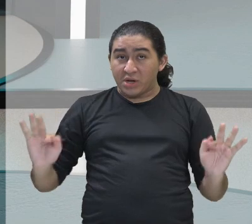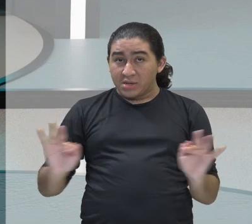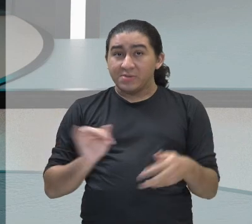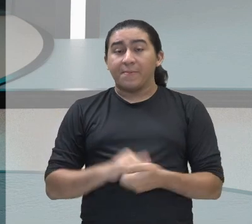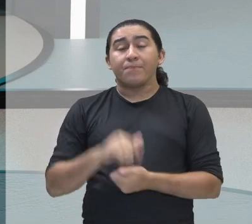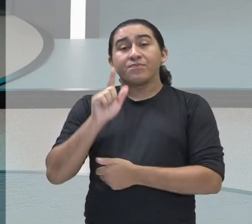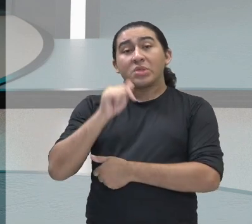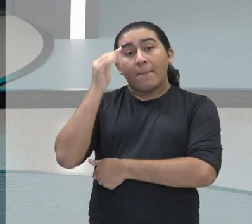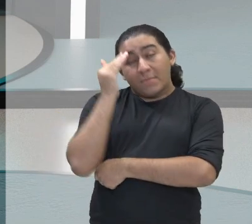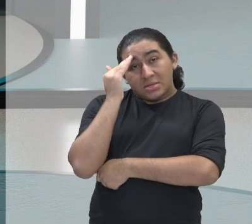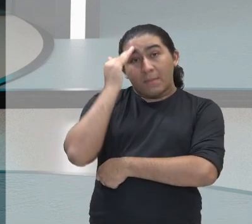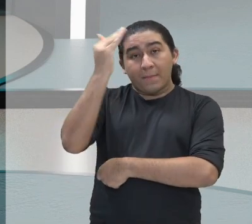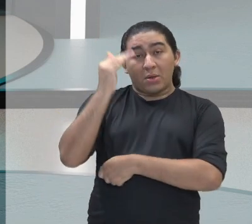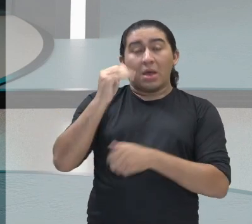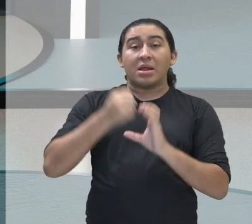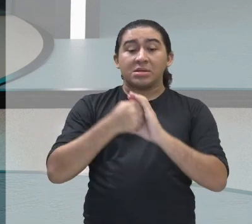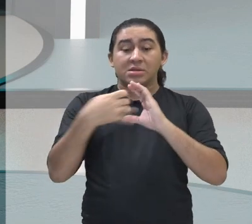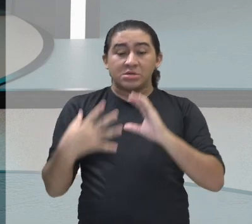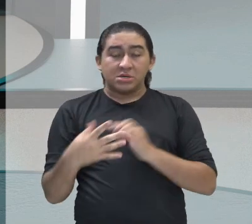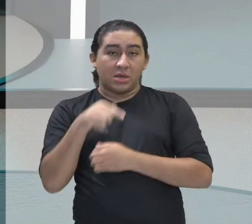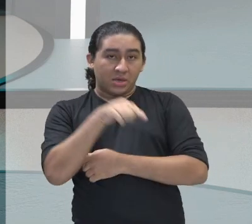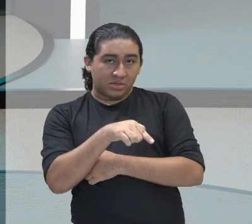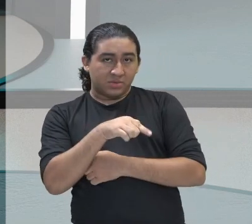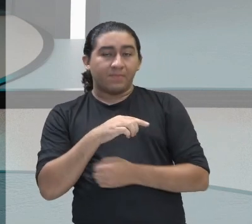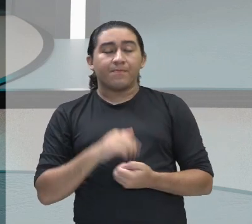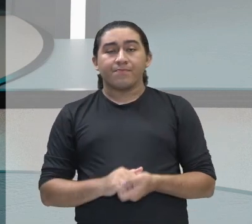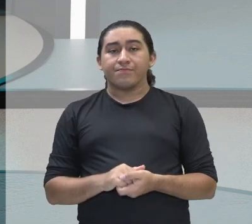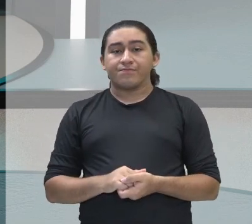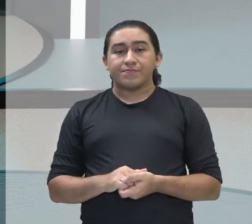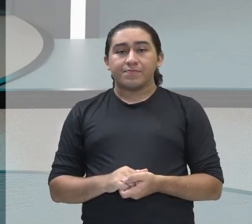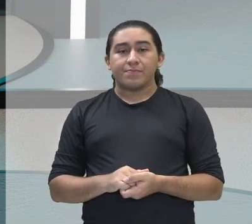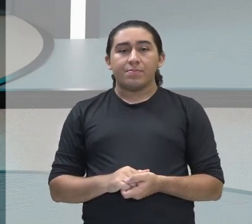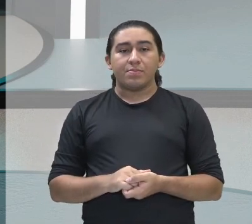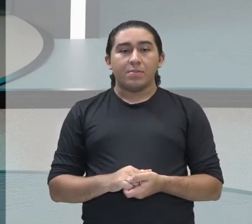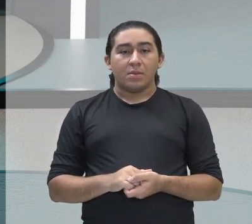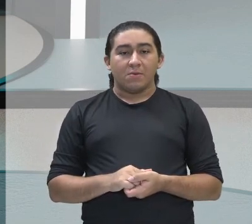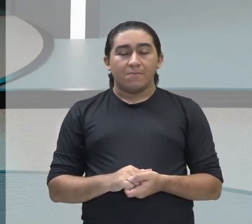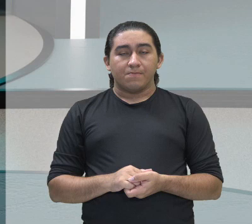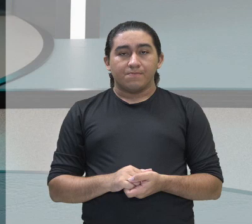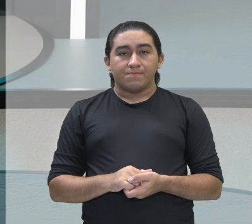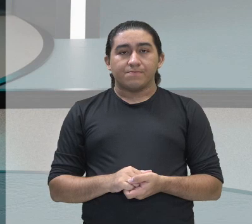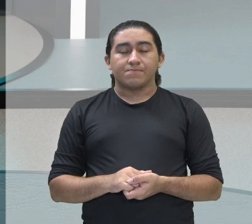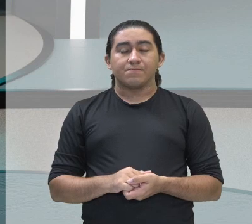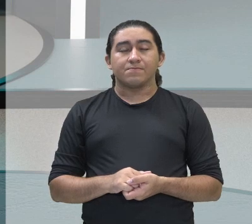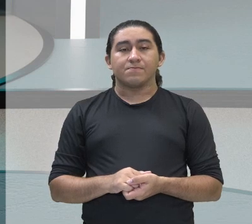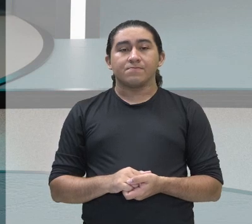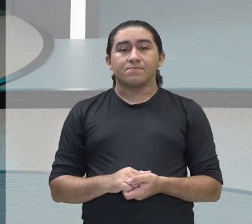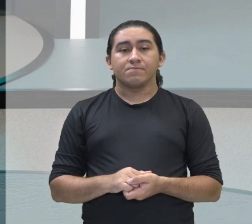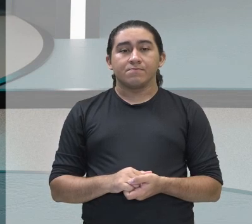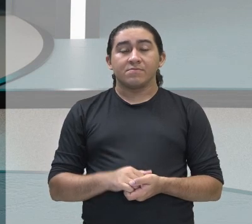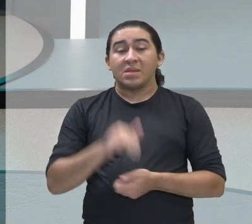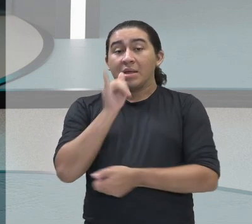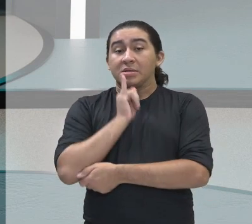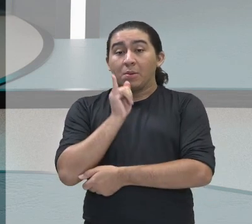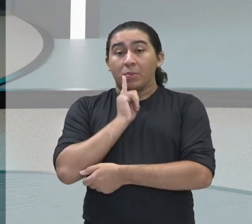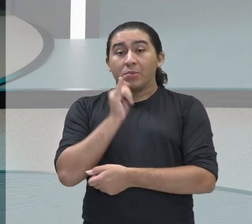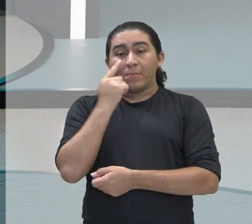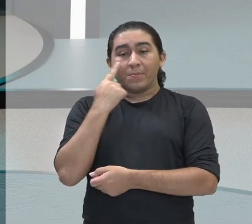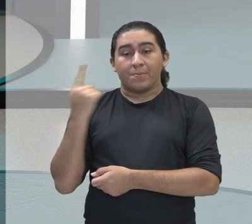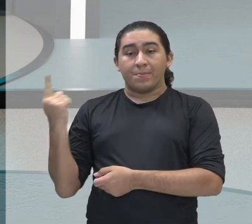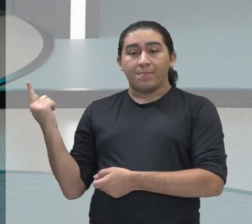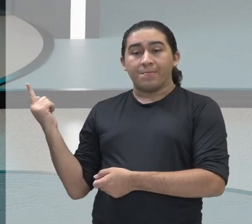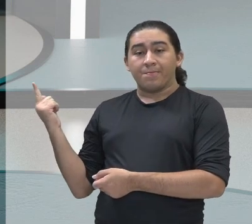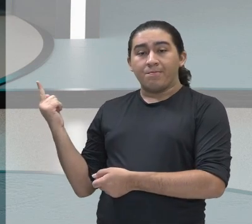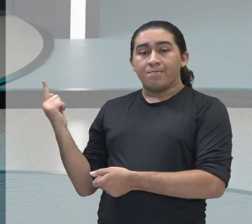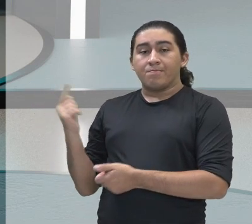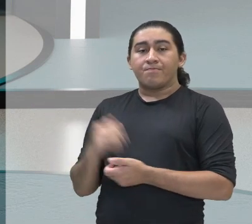principal característica, então, desses nomes. Em resumo, adjetivos são todas as qualidades. Vamos ver um exemplo.